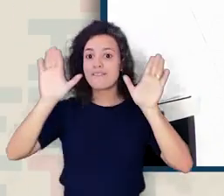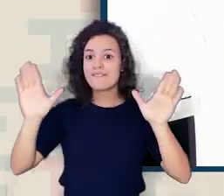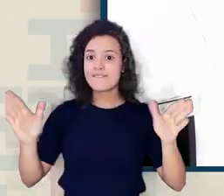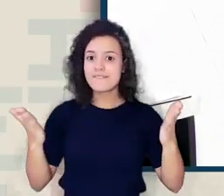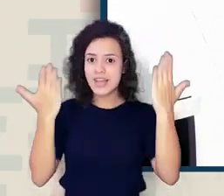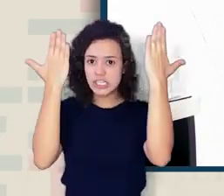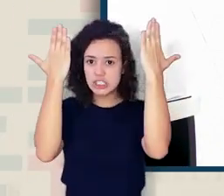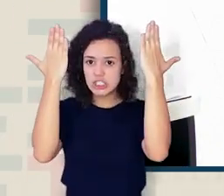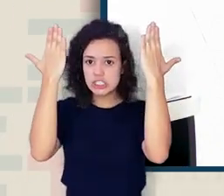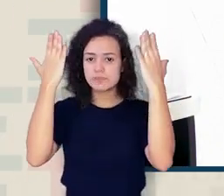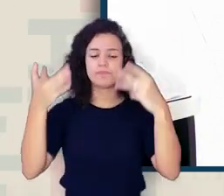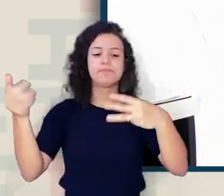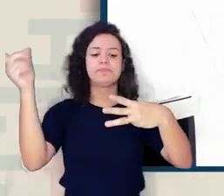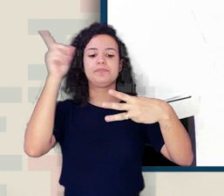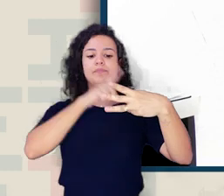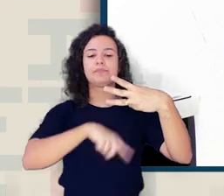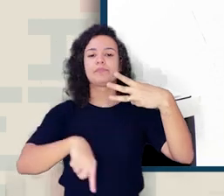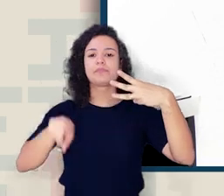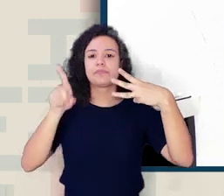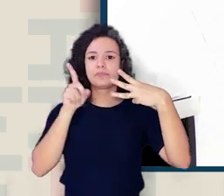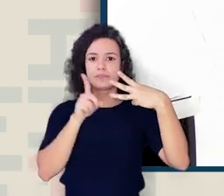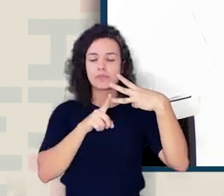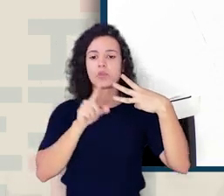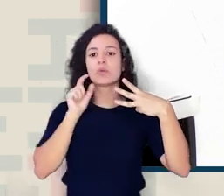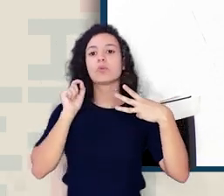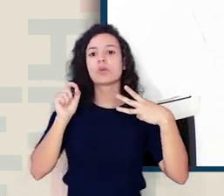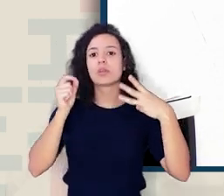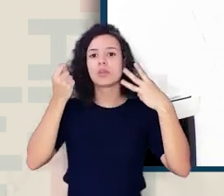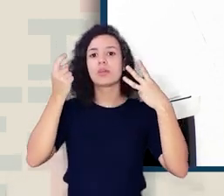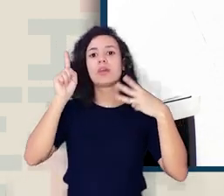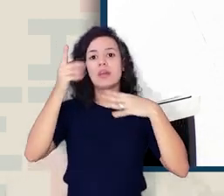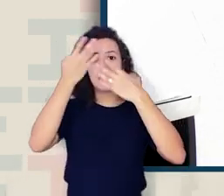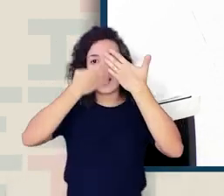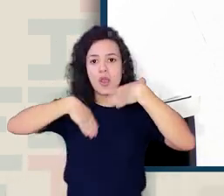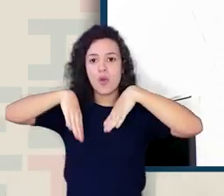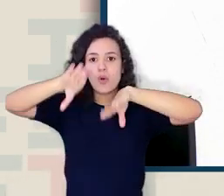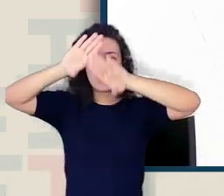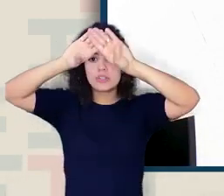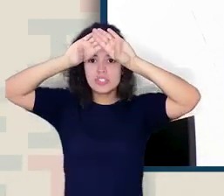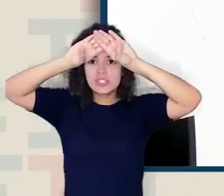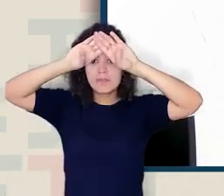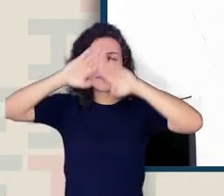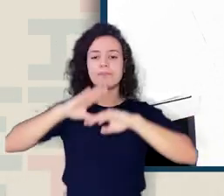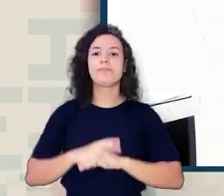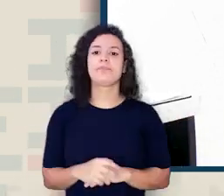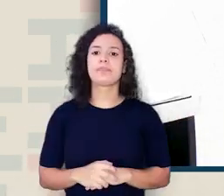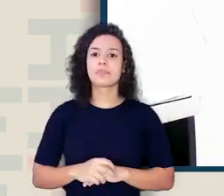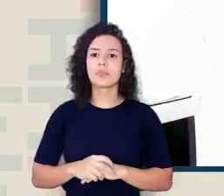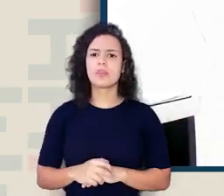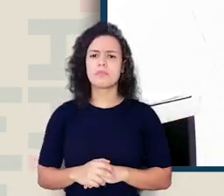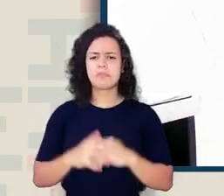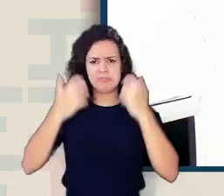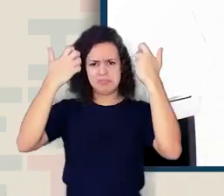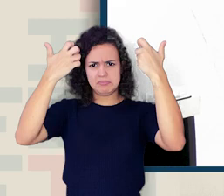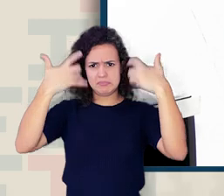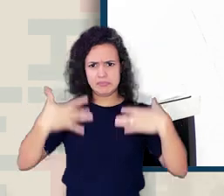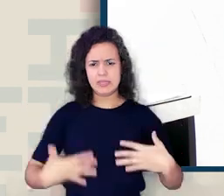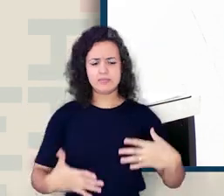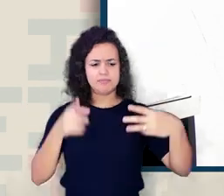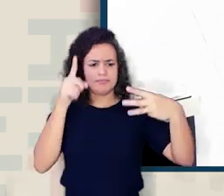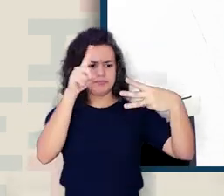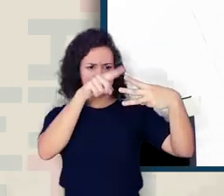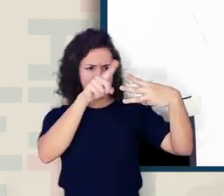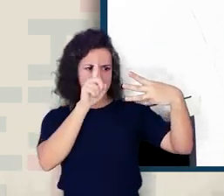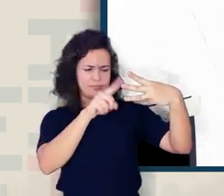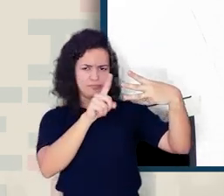coroação, teremos os toques festivos, e nos toques festivos vamos falar dos toques aos orixás. Para